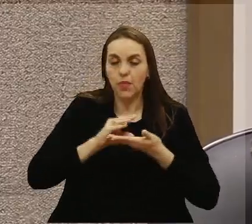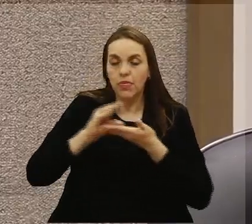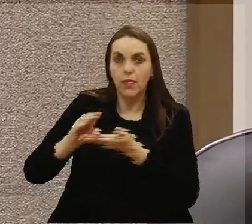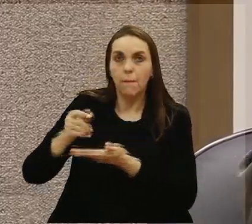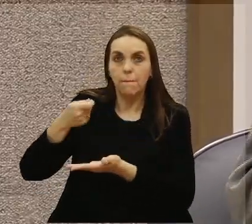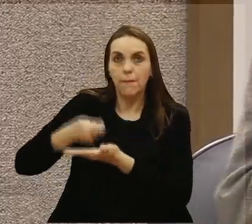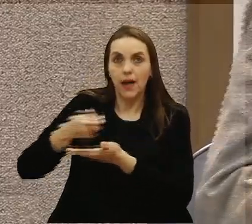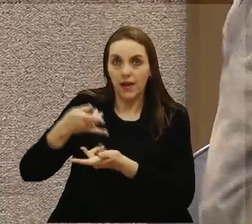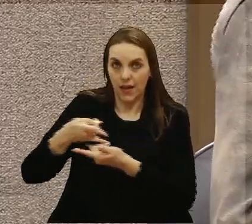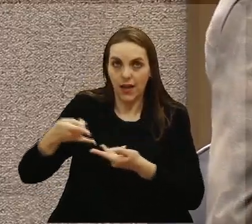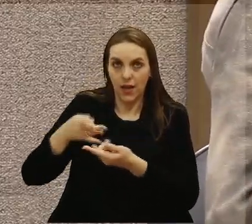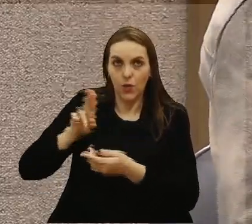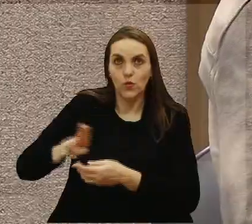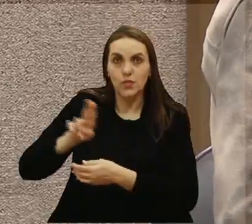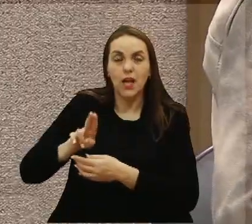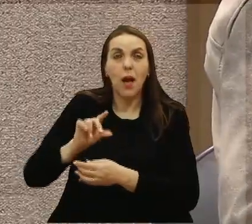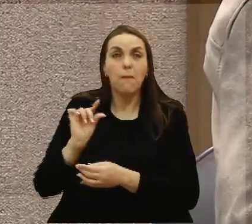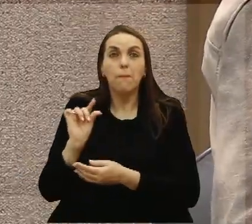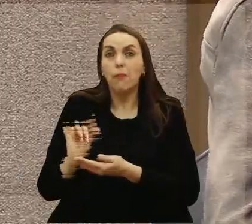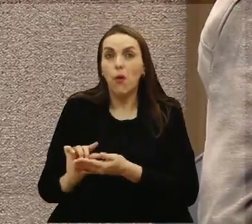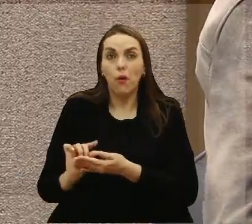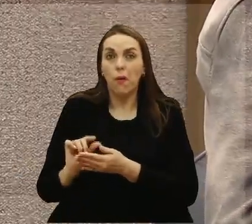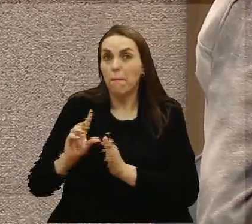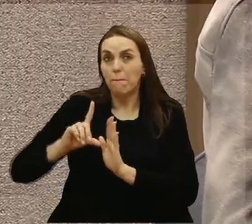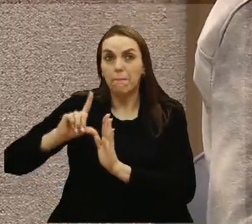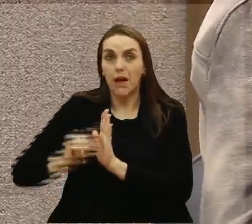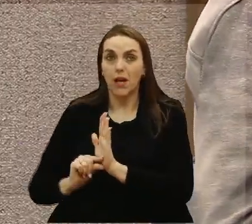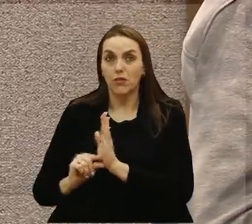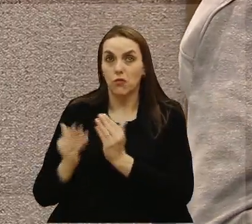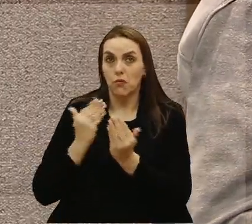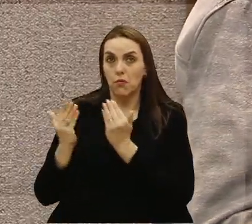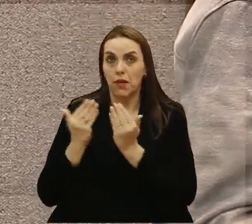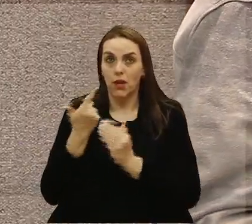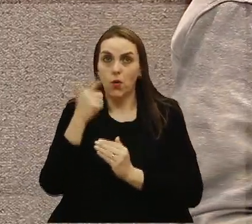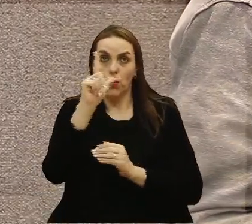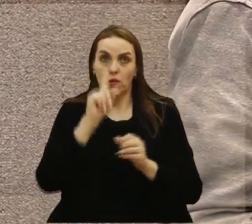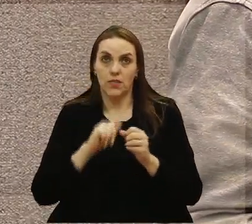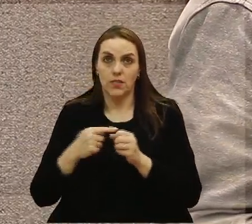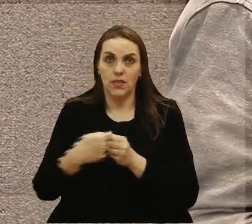é relativamente pouco, é relativamente baixo, comparando com algumas cidades.